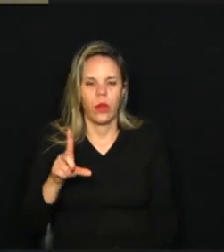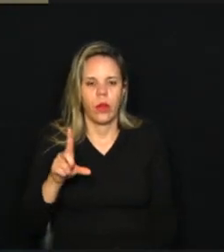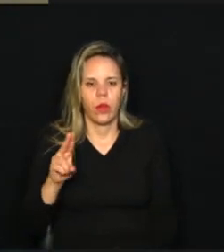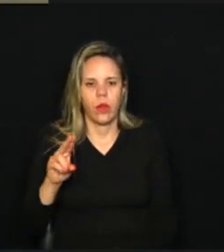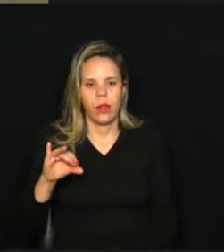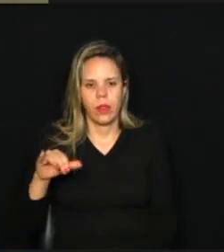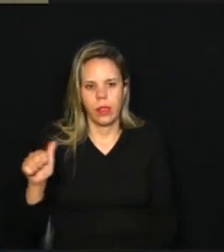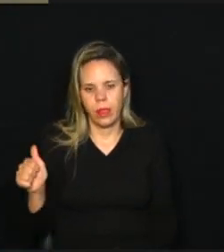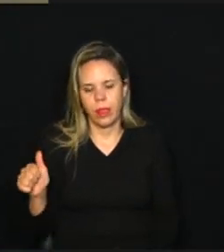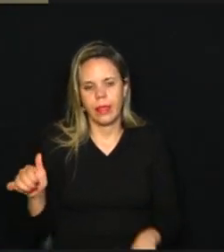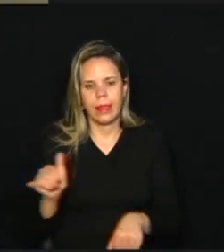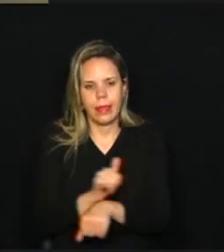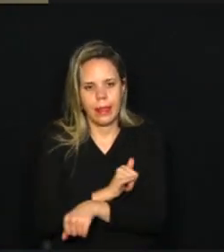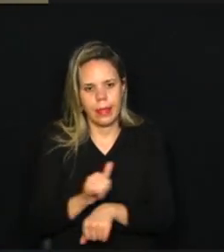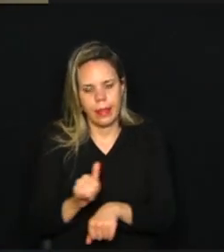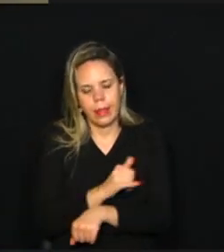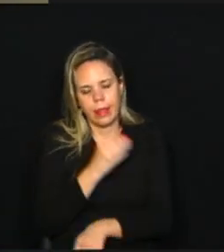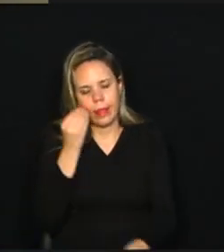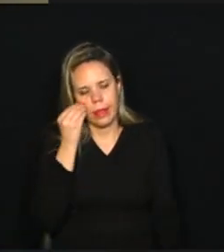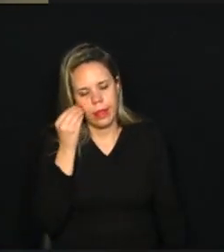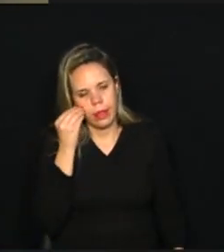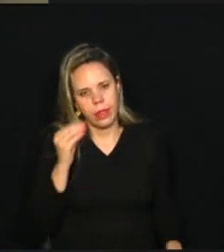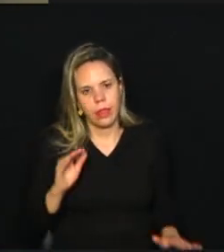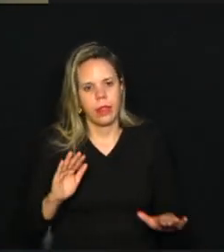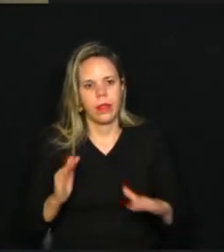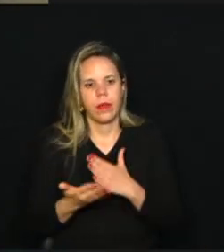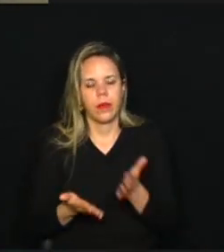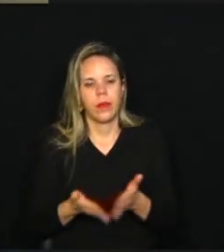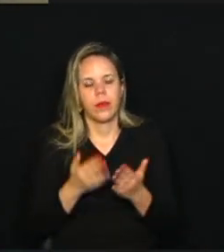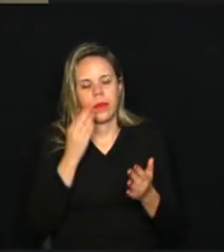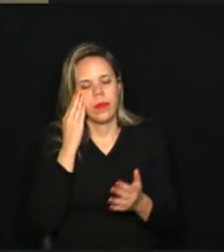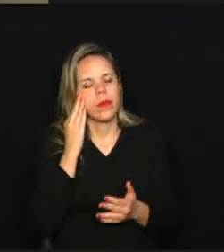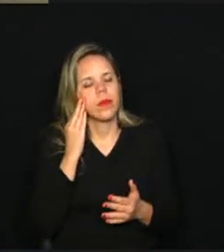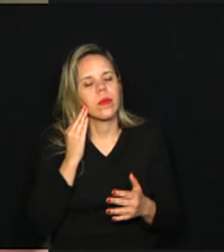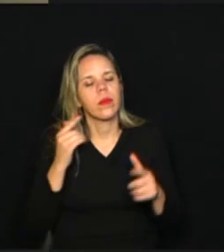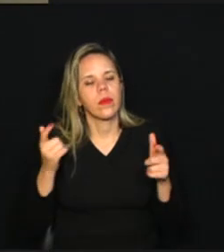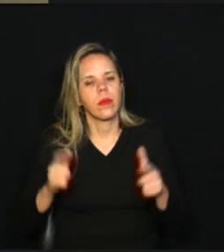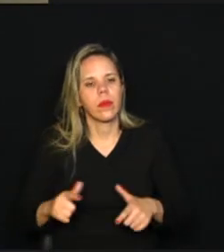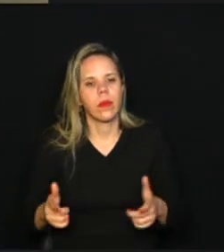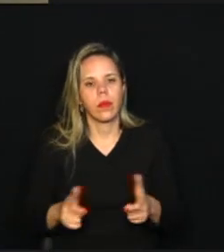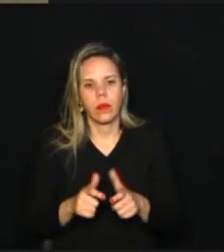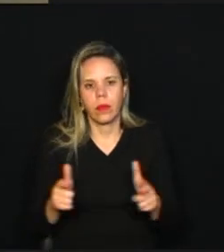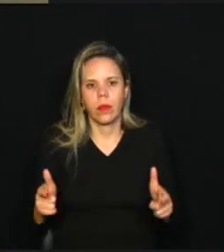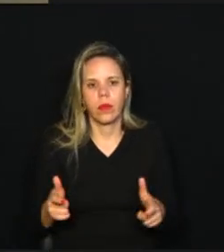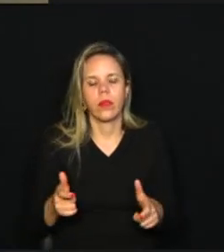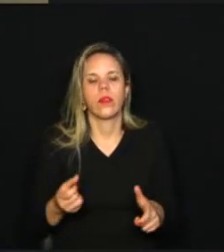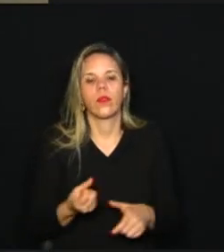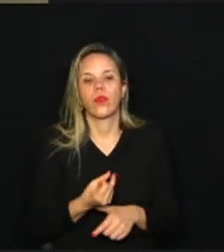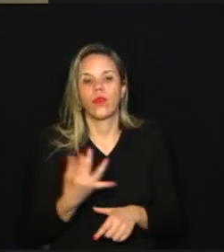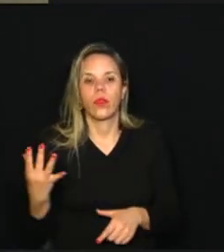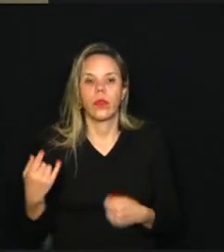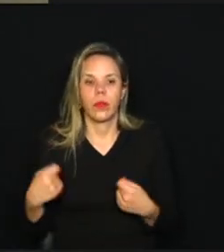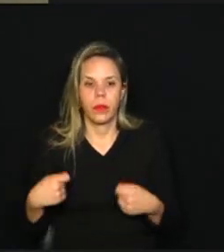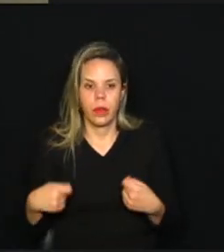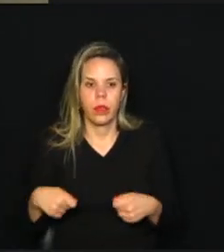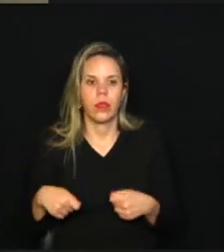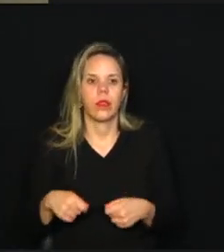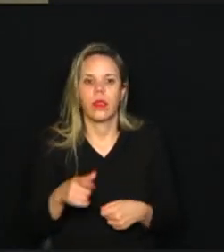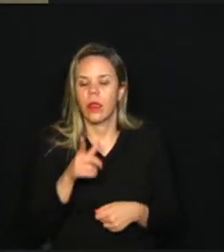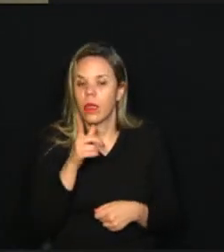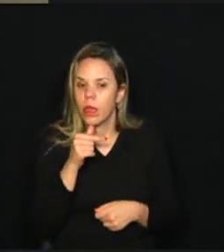na estratégia da testagem na comunidade, aonde se precisa avançar com esgotamento, com